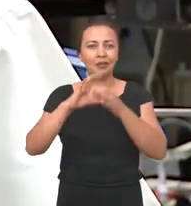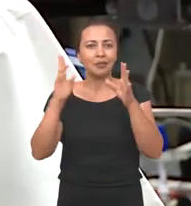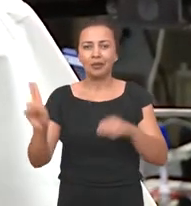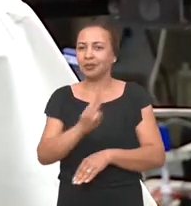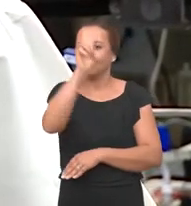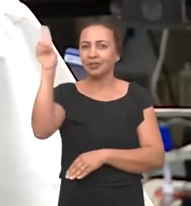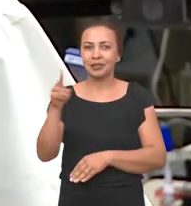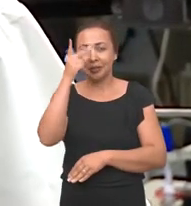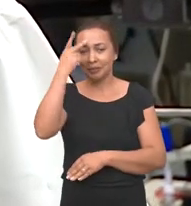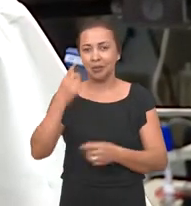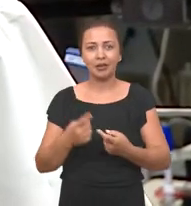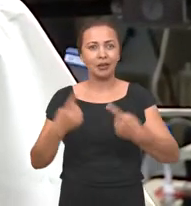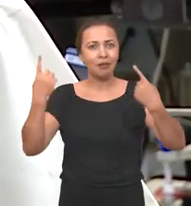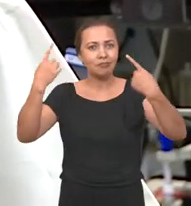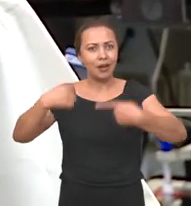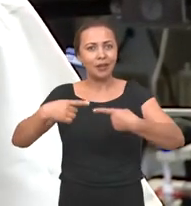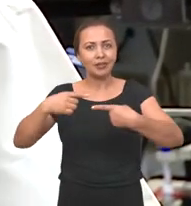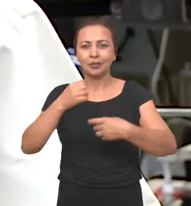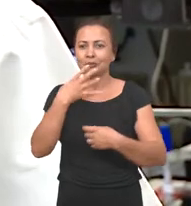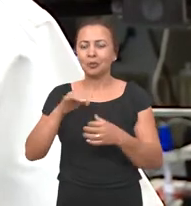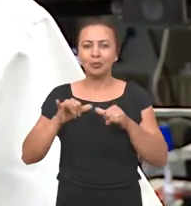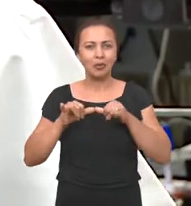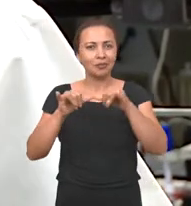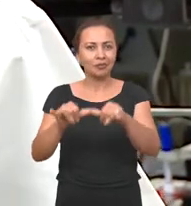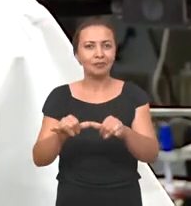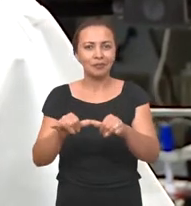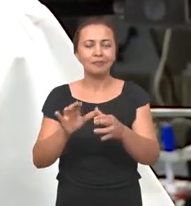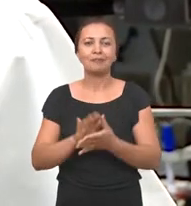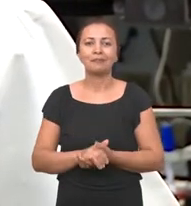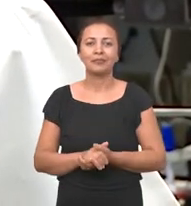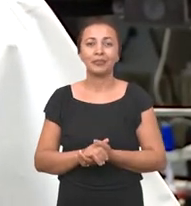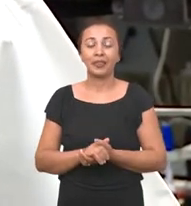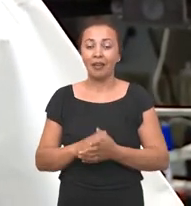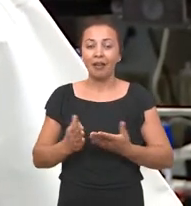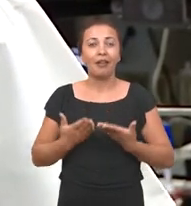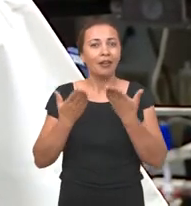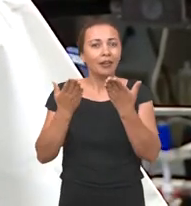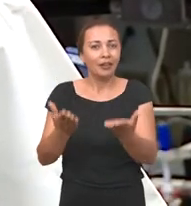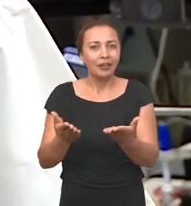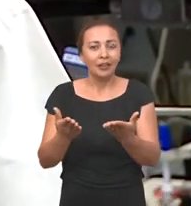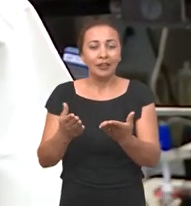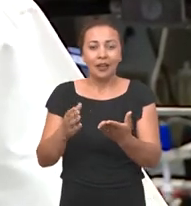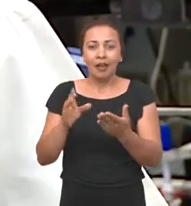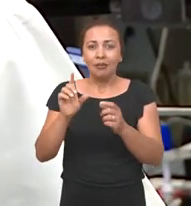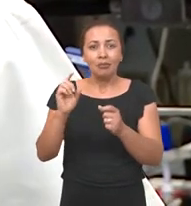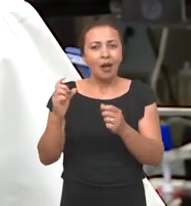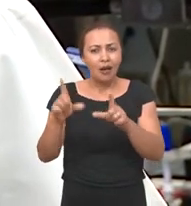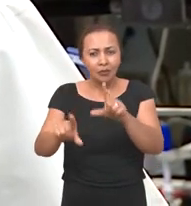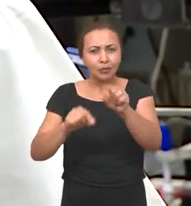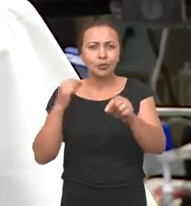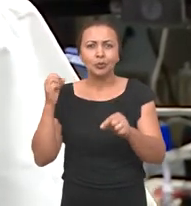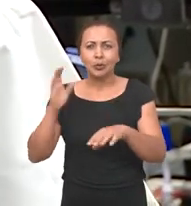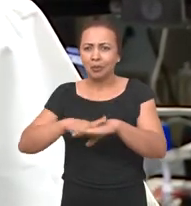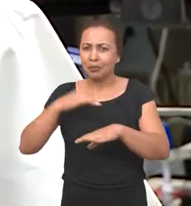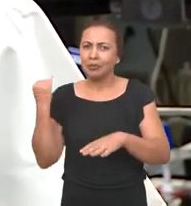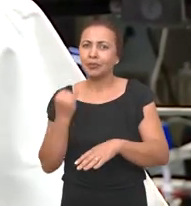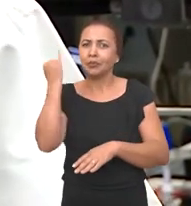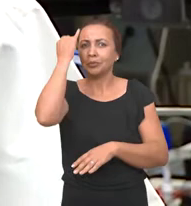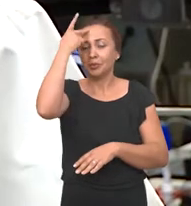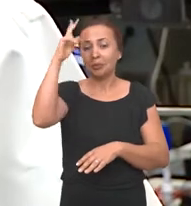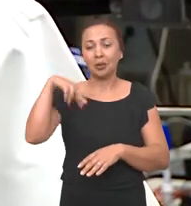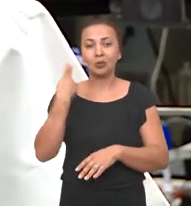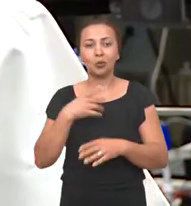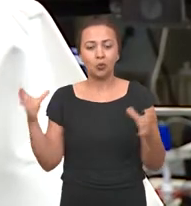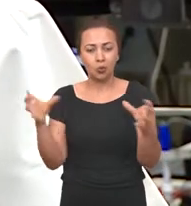a universidade mais competitiva do ponto de vista mercadológico e dá uma prioridade para que o nosso